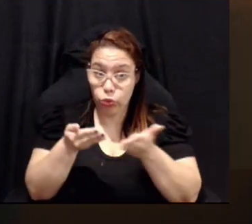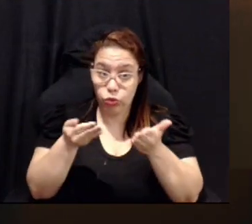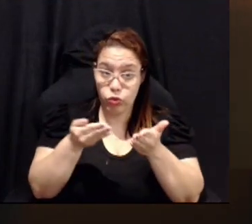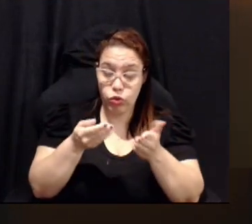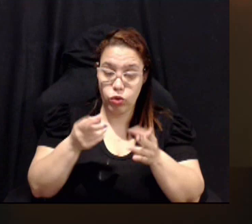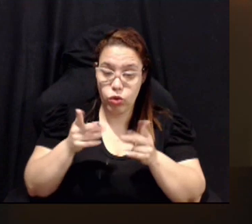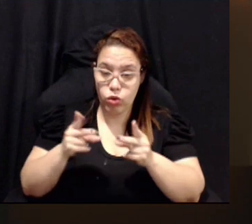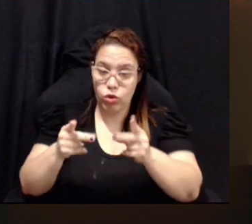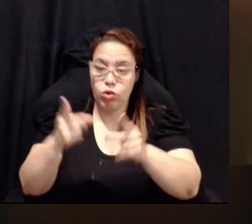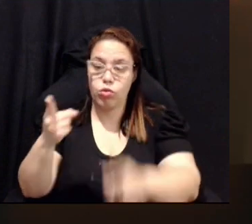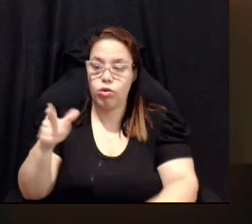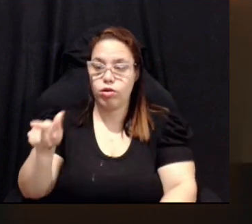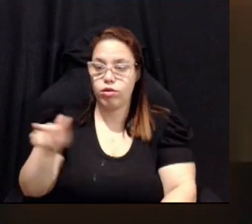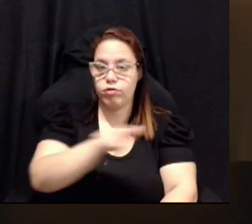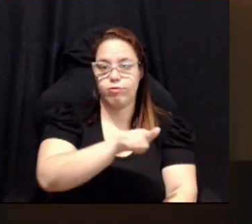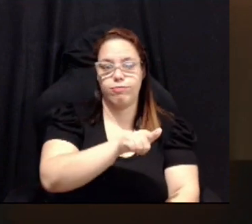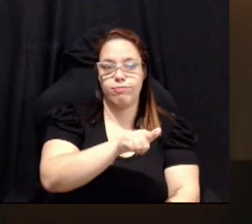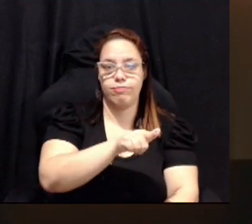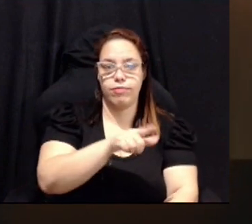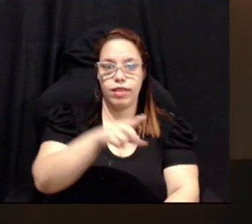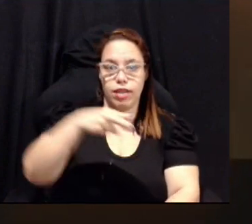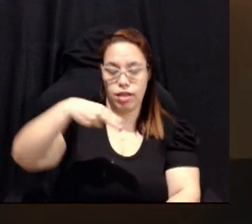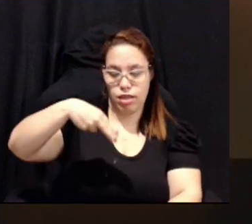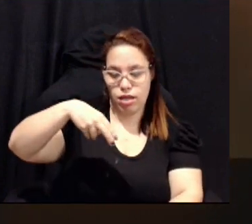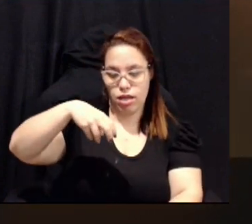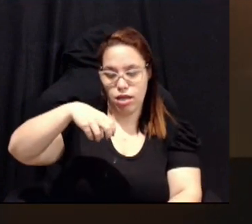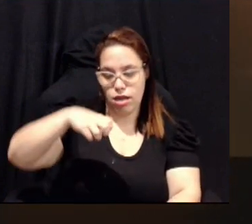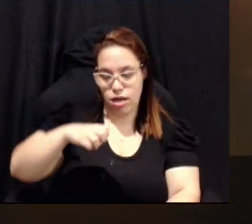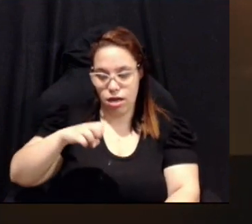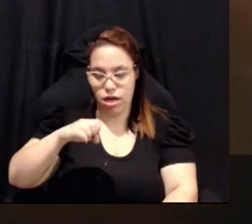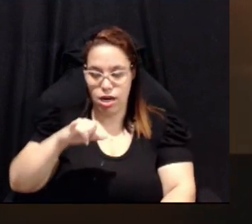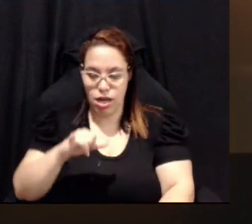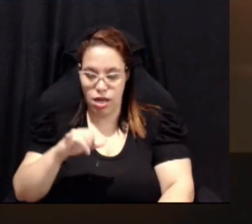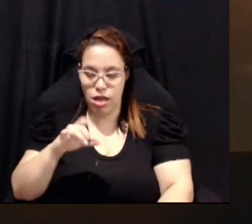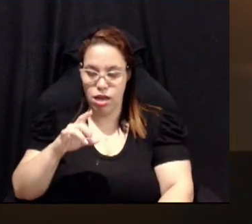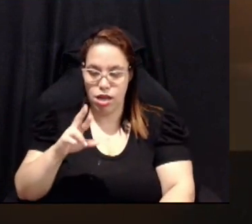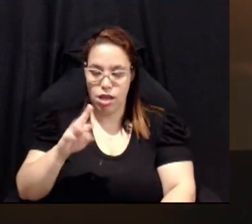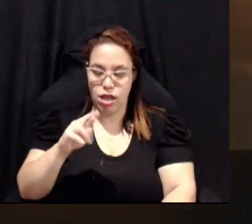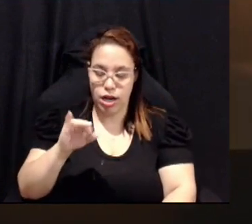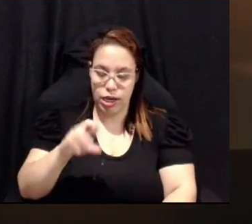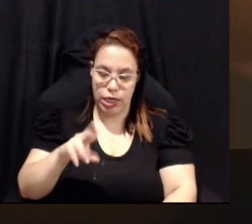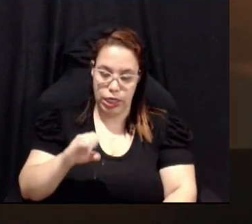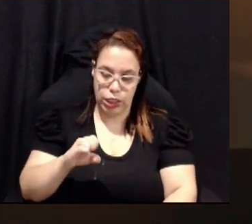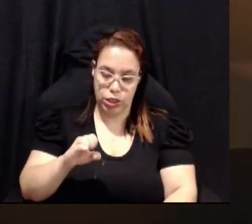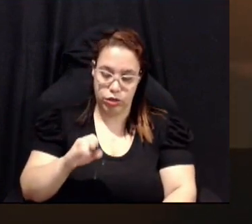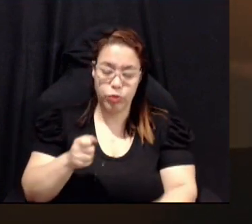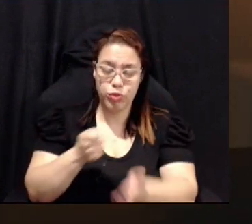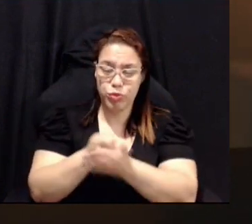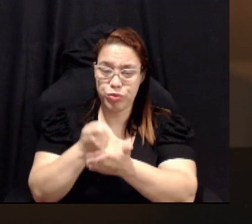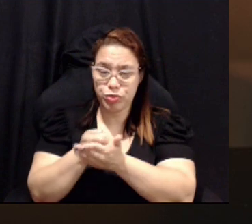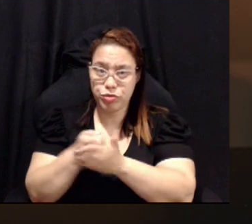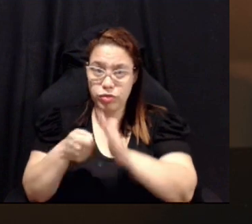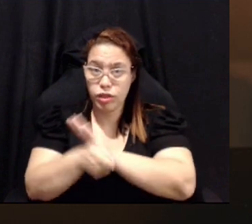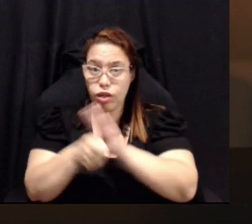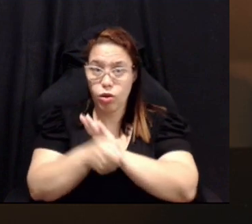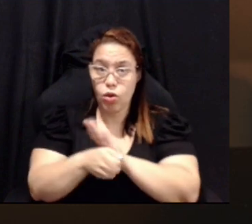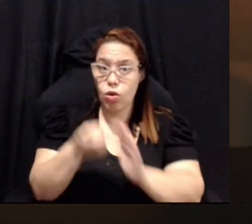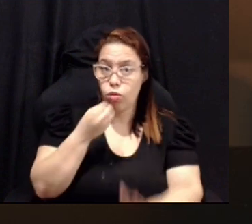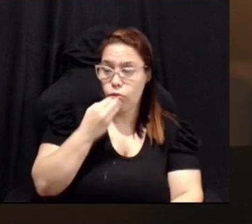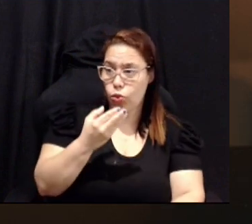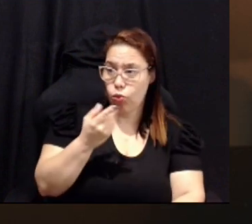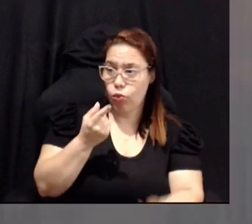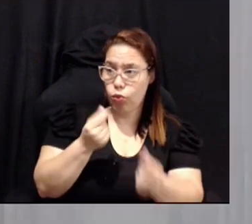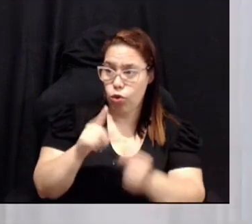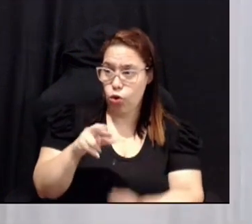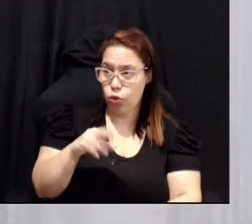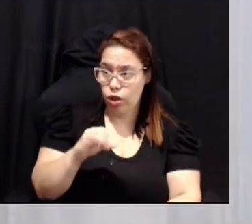aí ele já está no swing trade, ele não está no day trade. E o investidor, né, ele busca lucrar com as variações de preço de forma